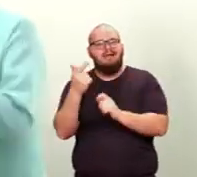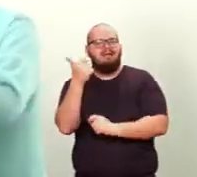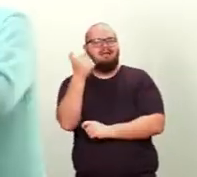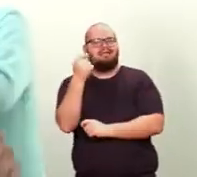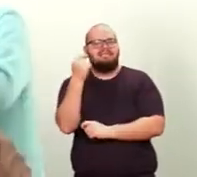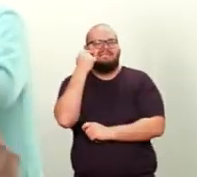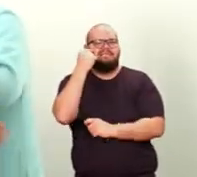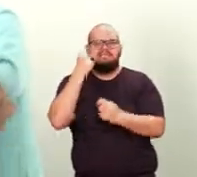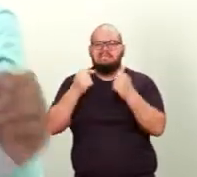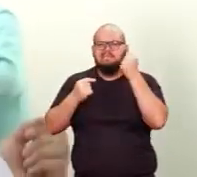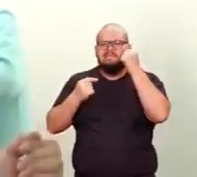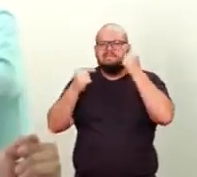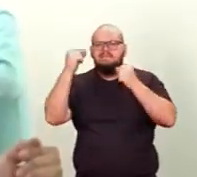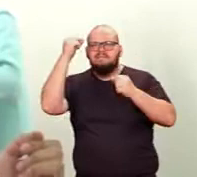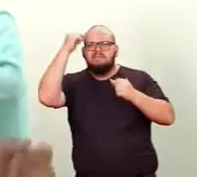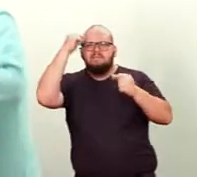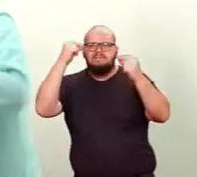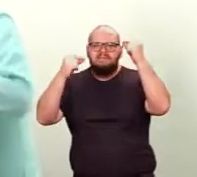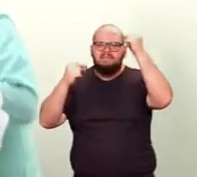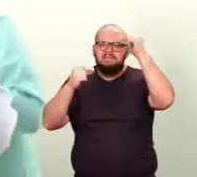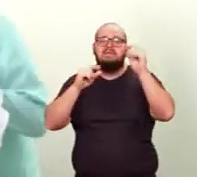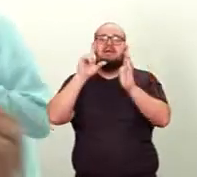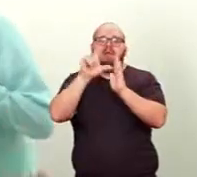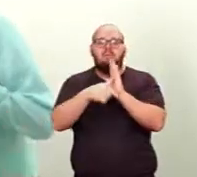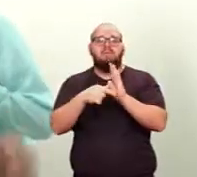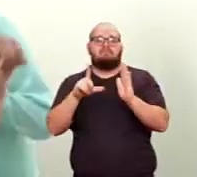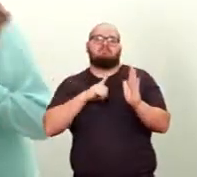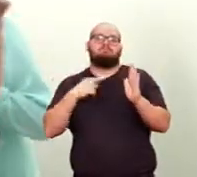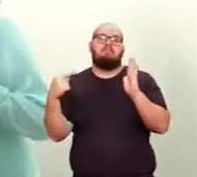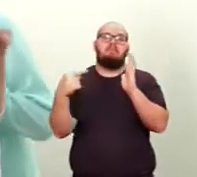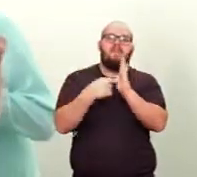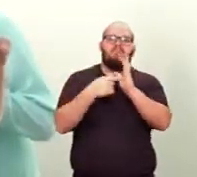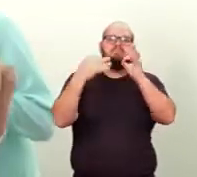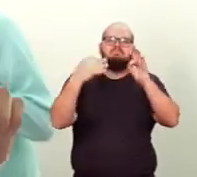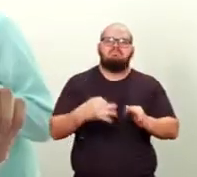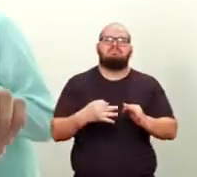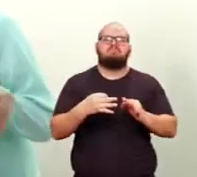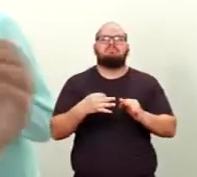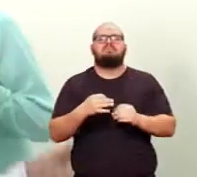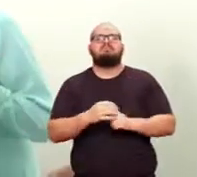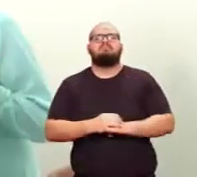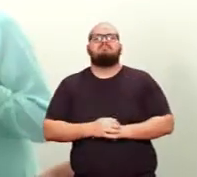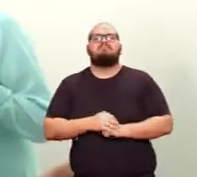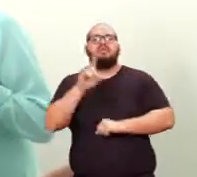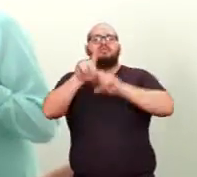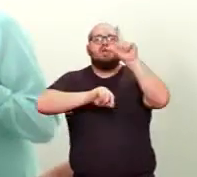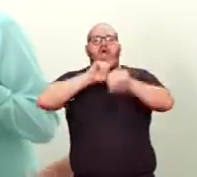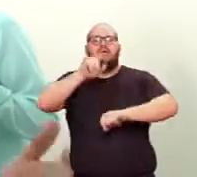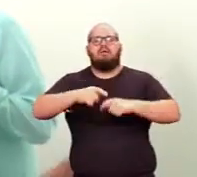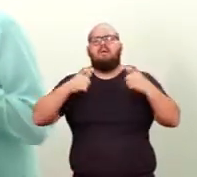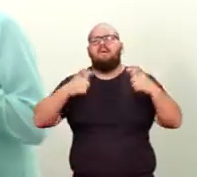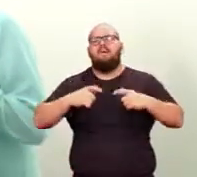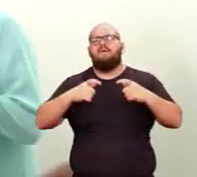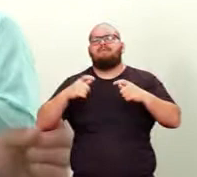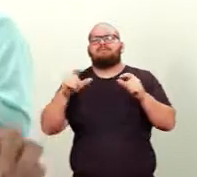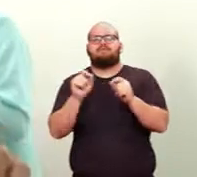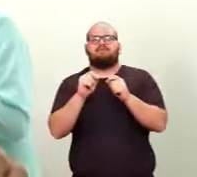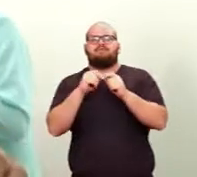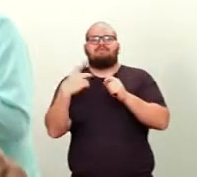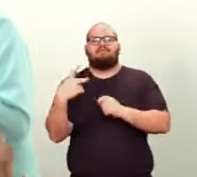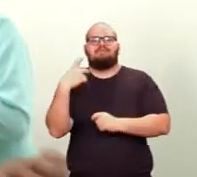gente marca os pontos onde tem as rugas. E aí a gente sim marca pontos, selecionando os